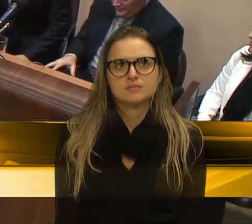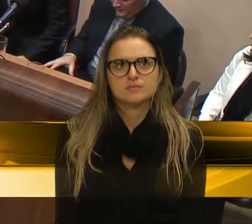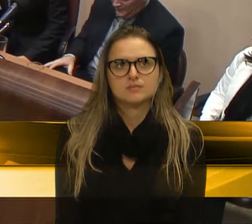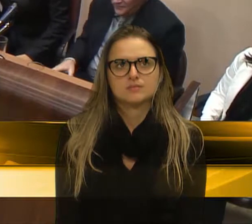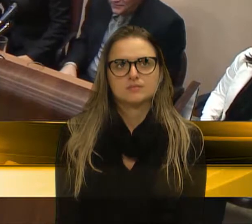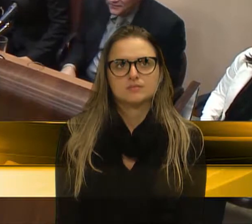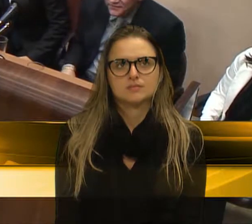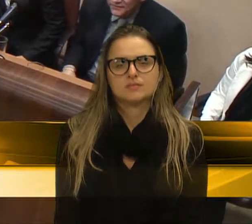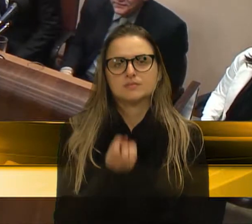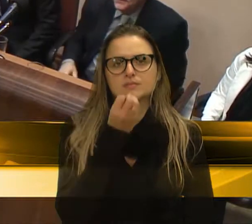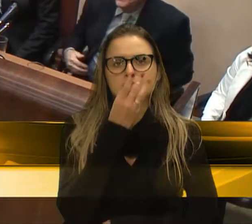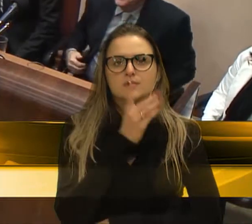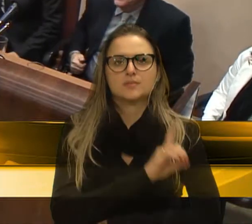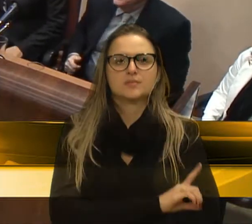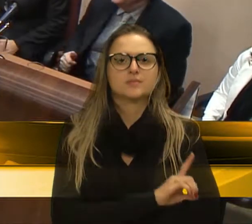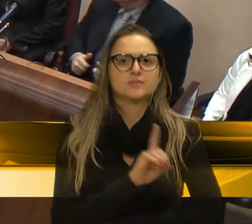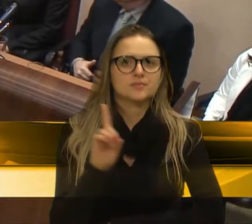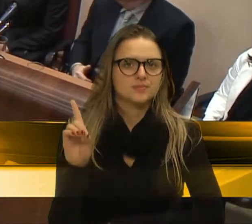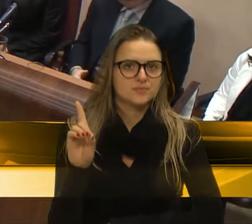Bom dia.